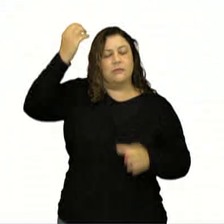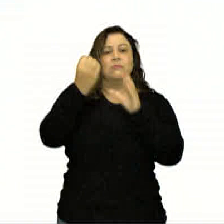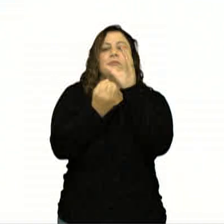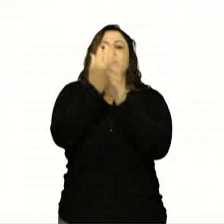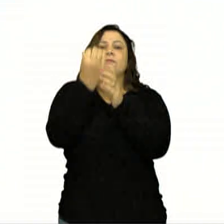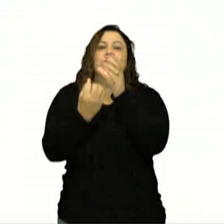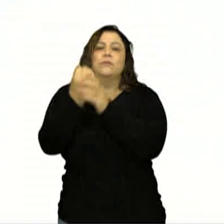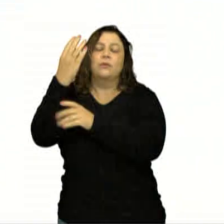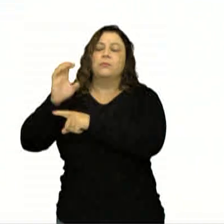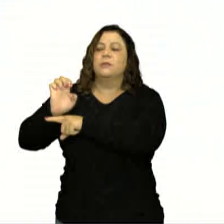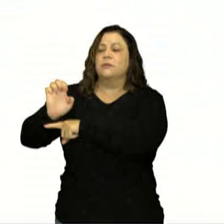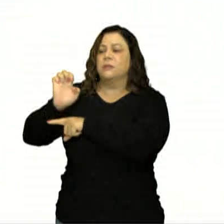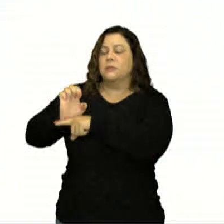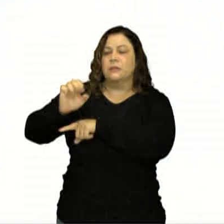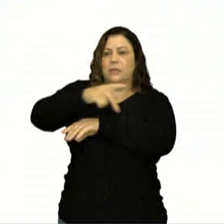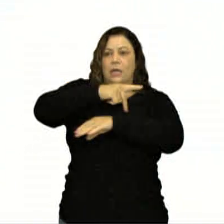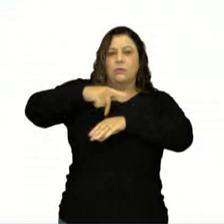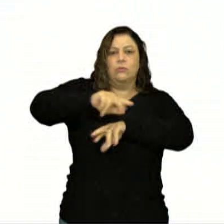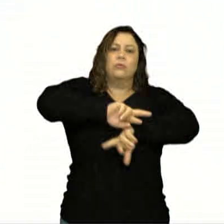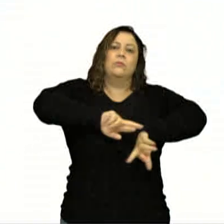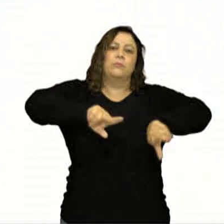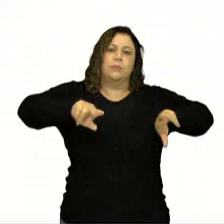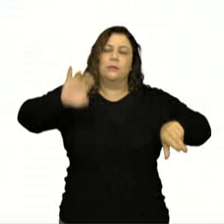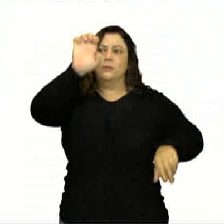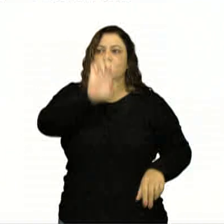formação dos estados e territórios europeus.